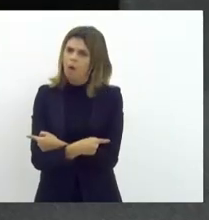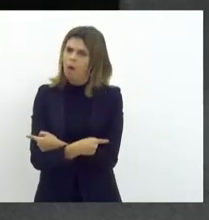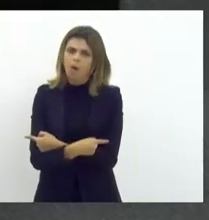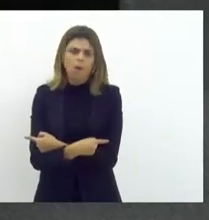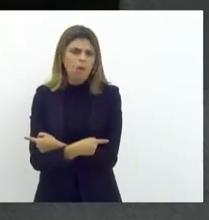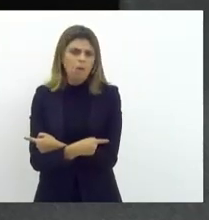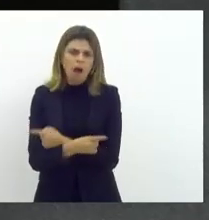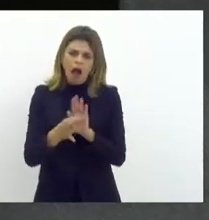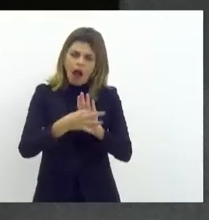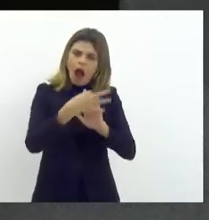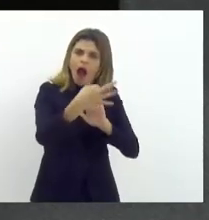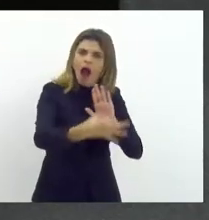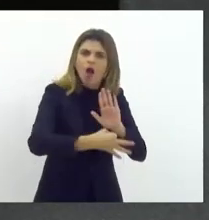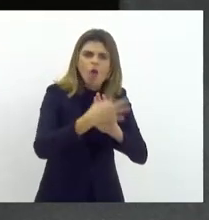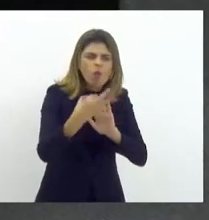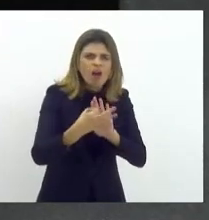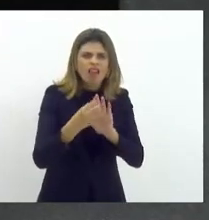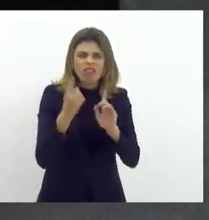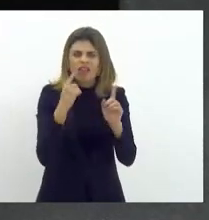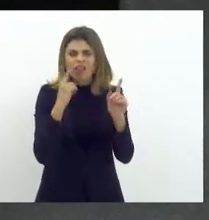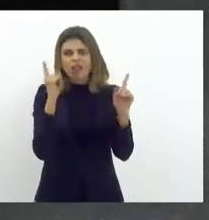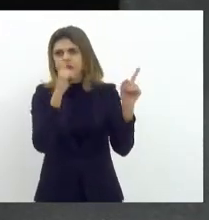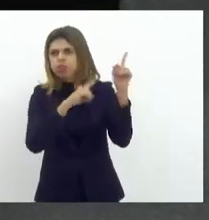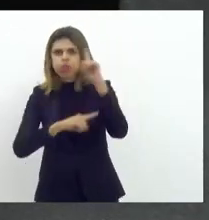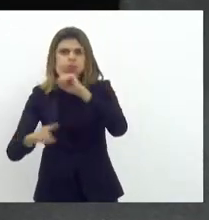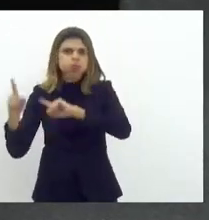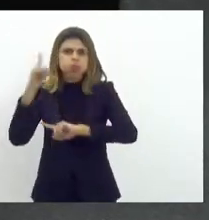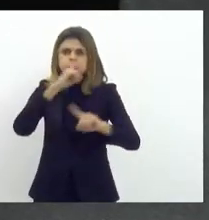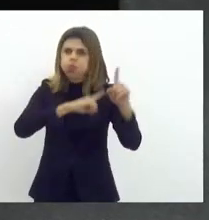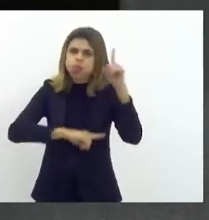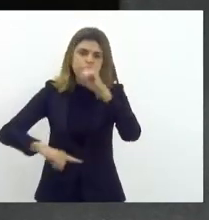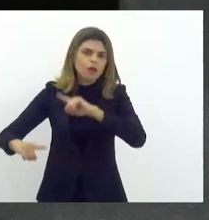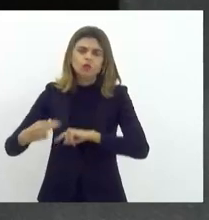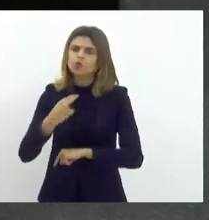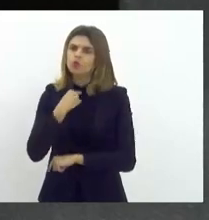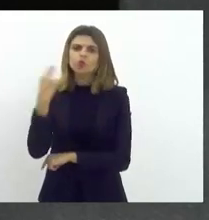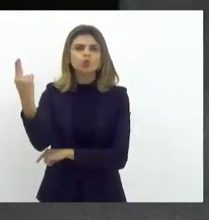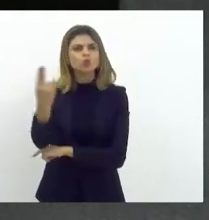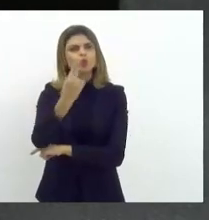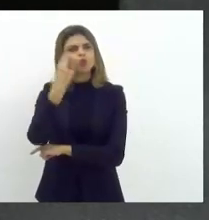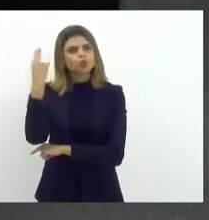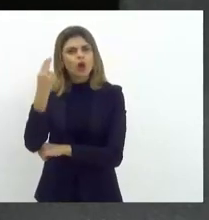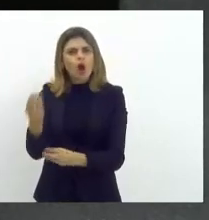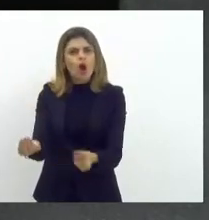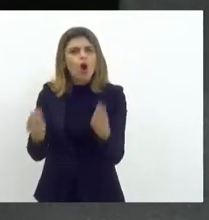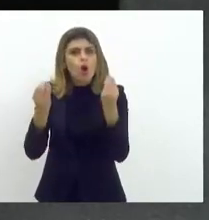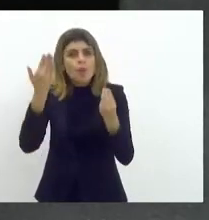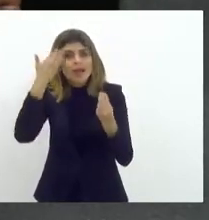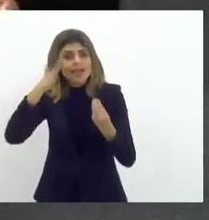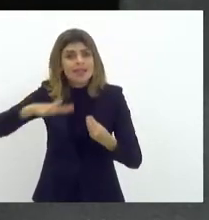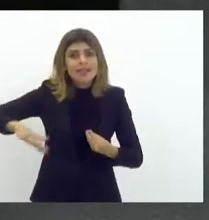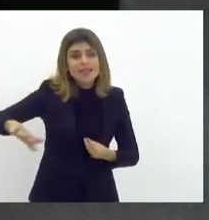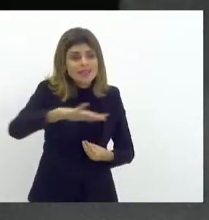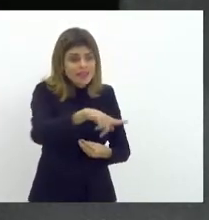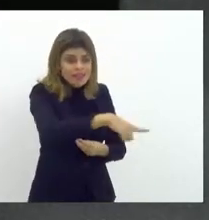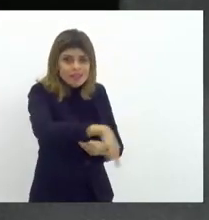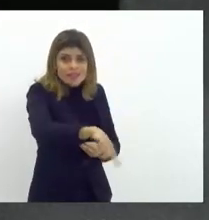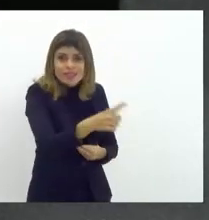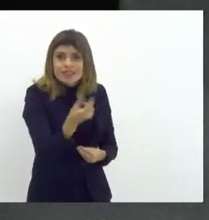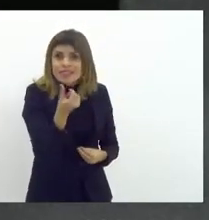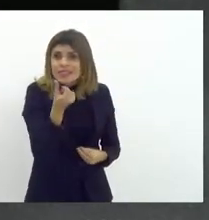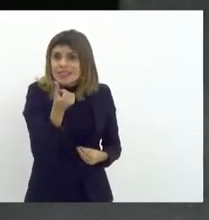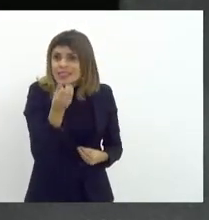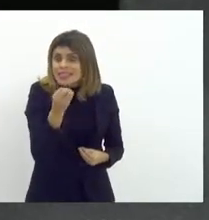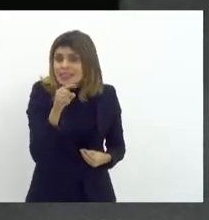muitos argumentos frágeis que não dão conta da complexidade do que se representa hoje